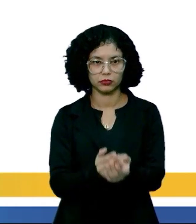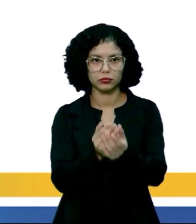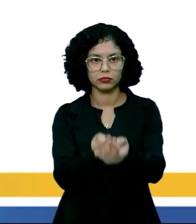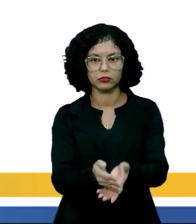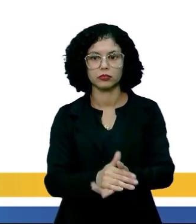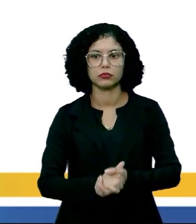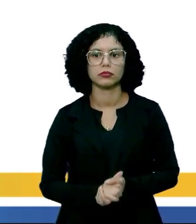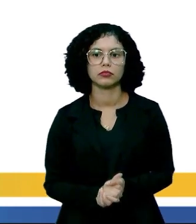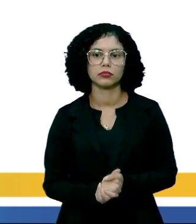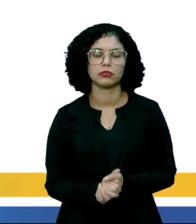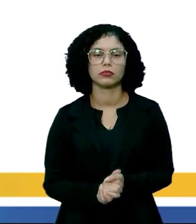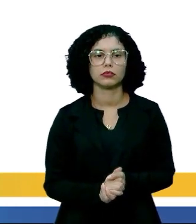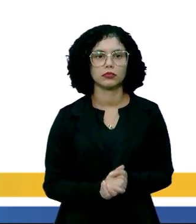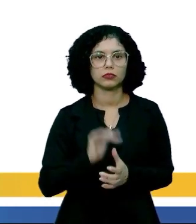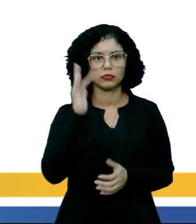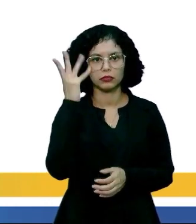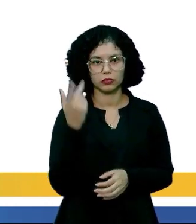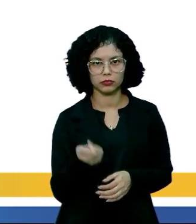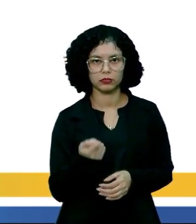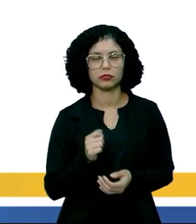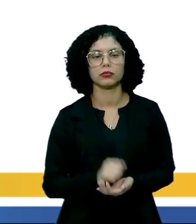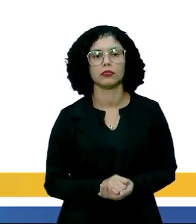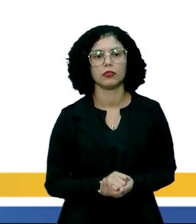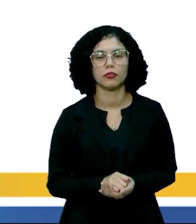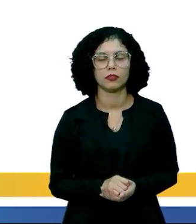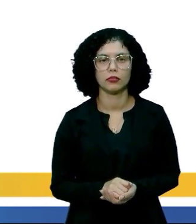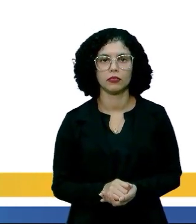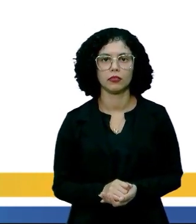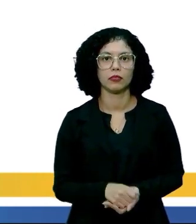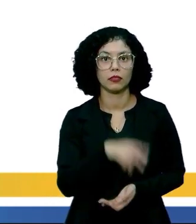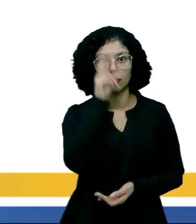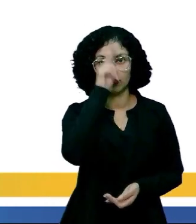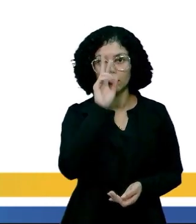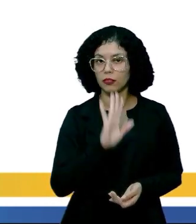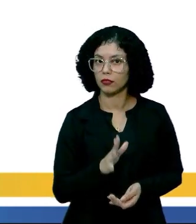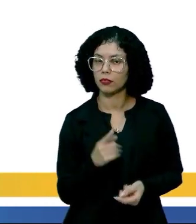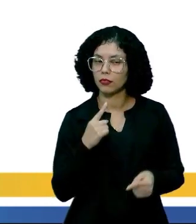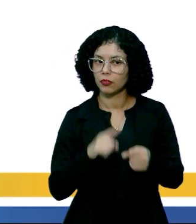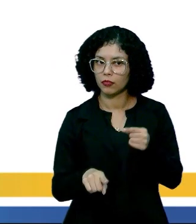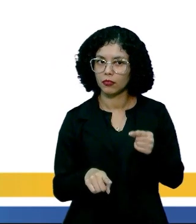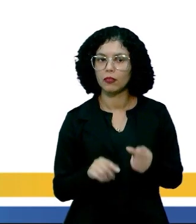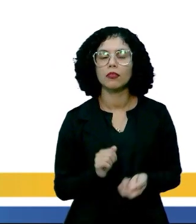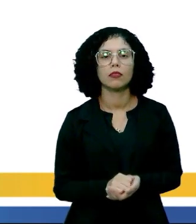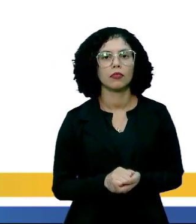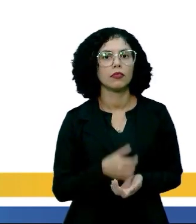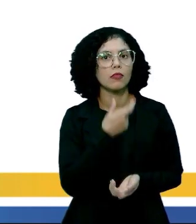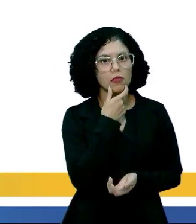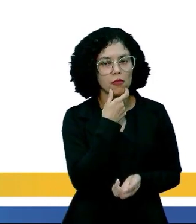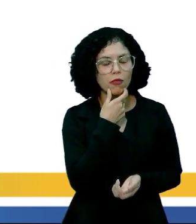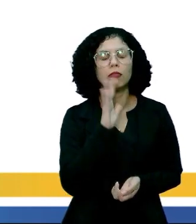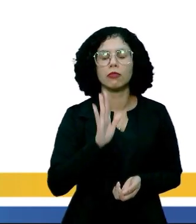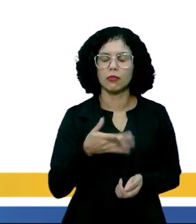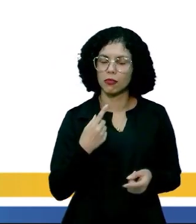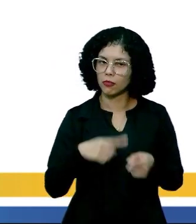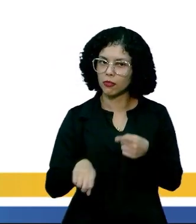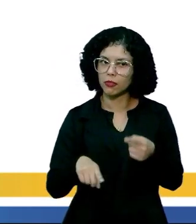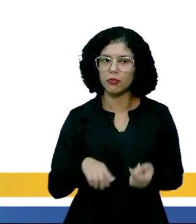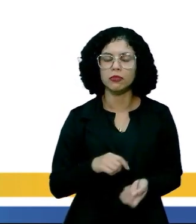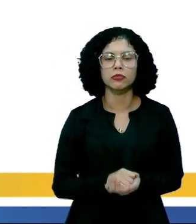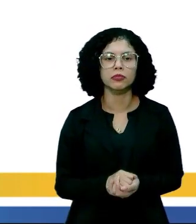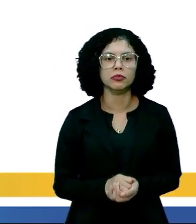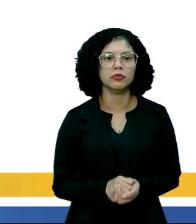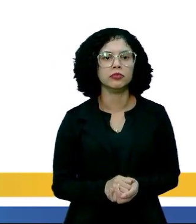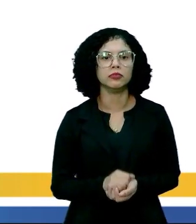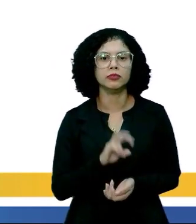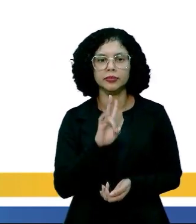navios trazendo africanos vindos da África. Lembrando que isso já era proibido, né? Porque a Inglaterra já tinha proibido.